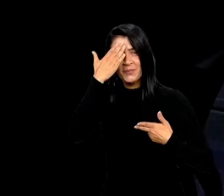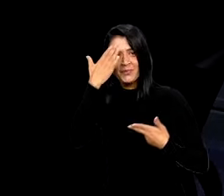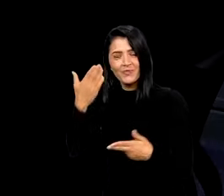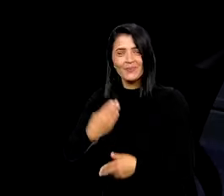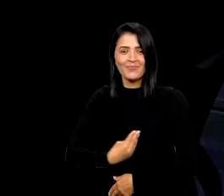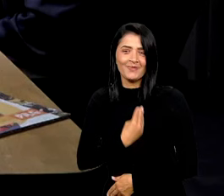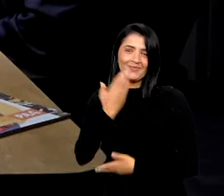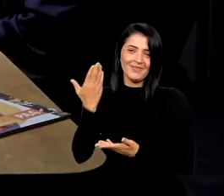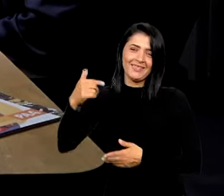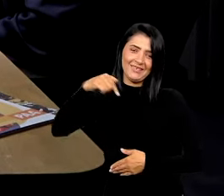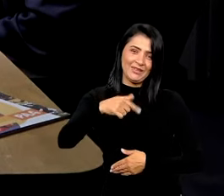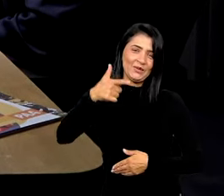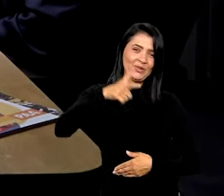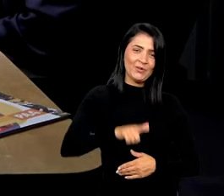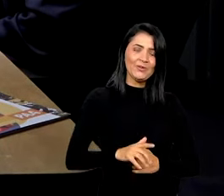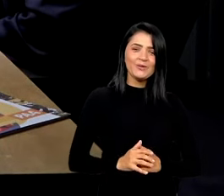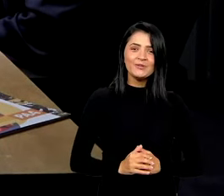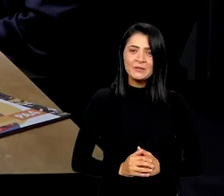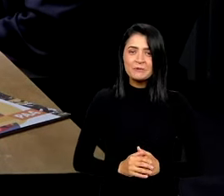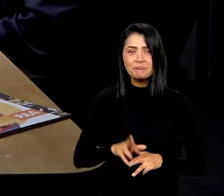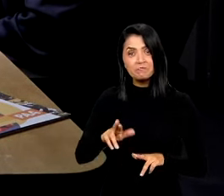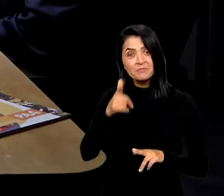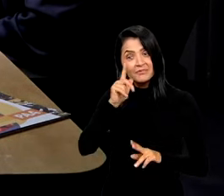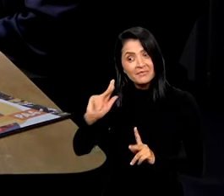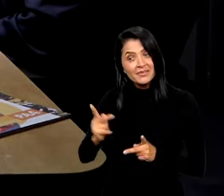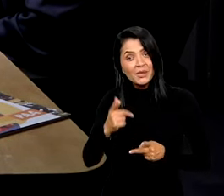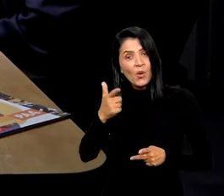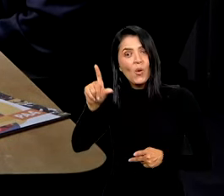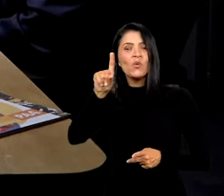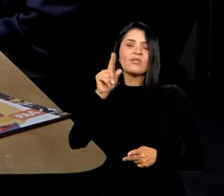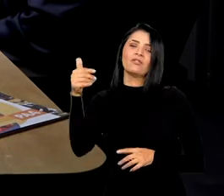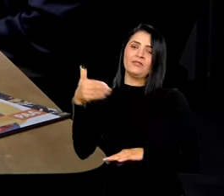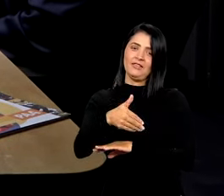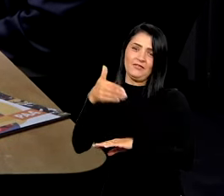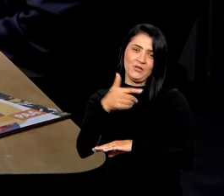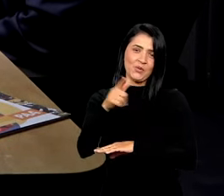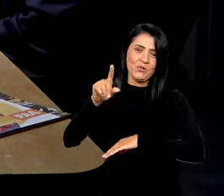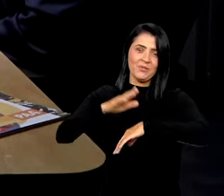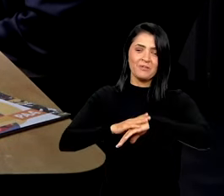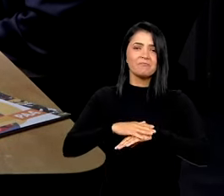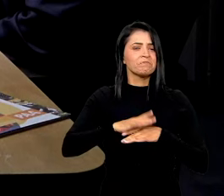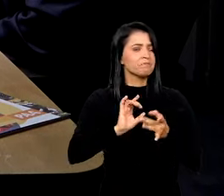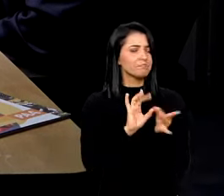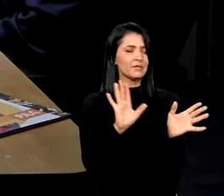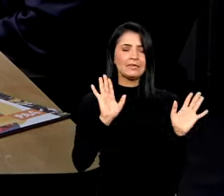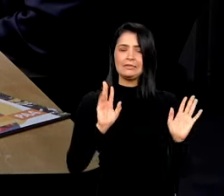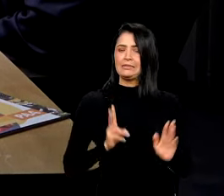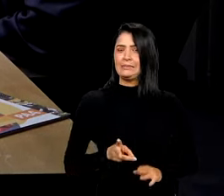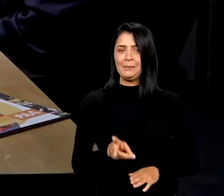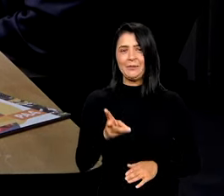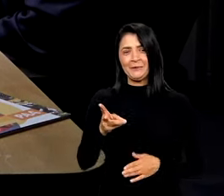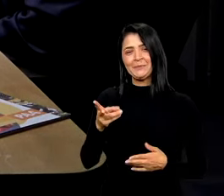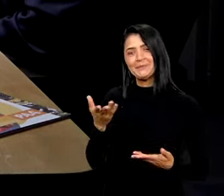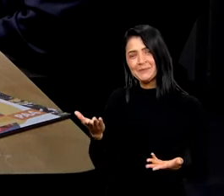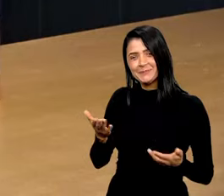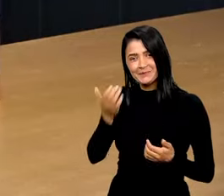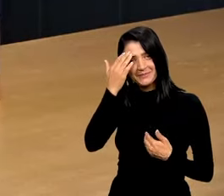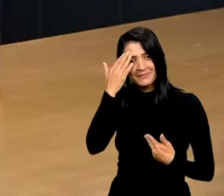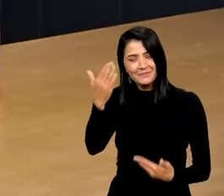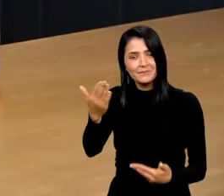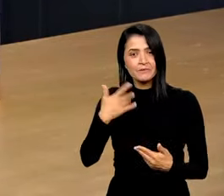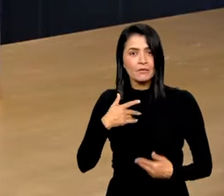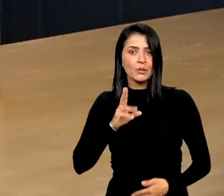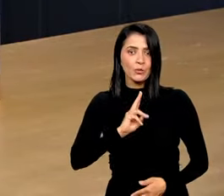presença do senhor aqui mais uma vez e espero recebê-lo outras vezes em outros episódios. Sempre à disposição. Isso mesmo. Para